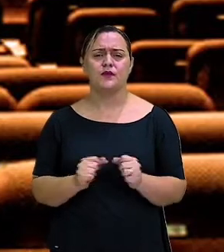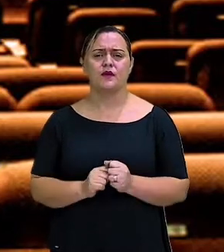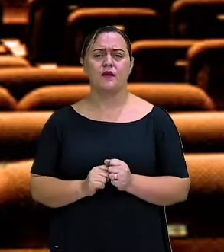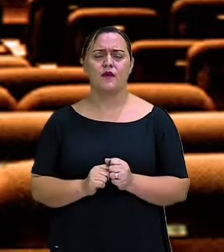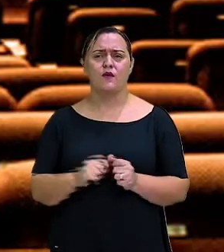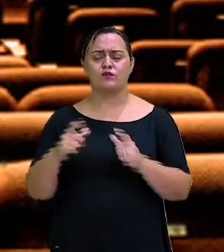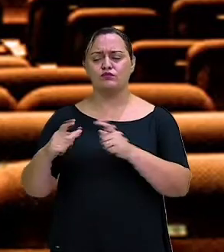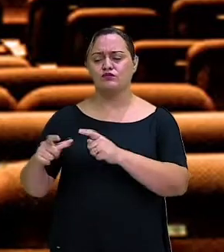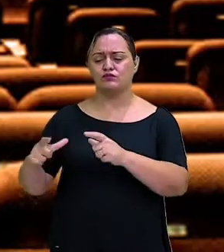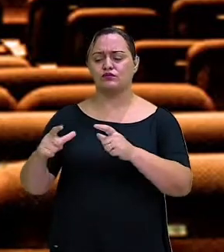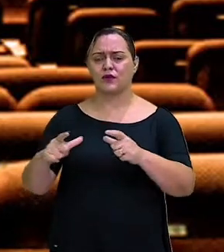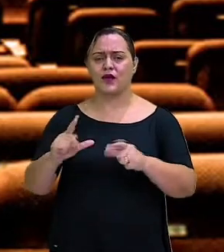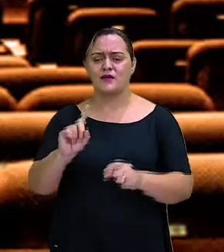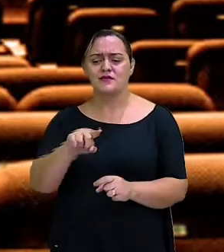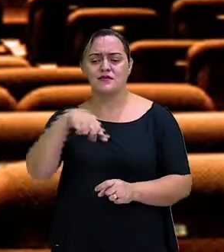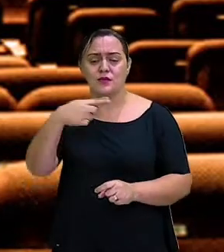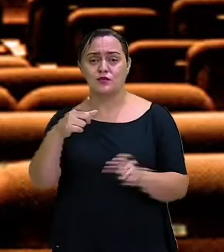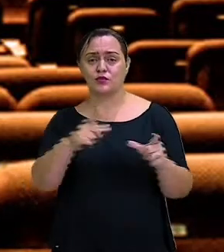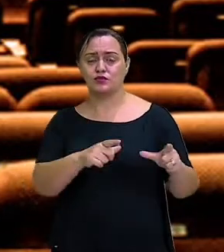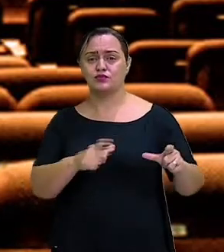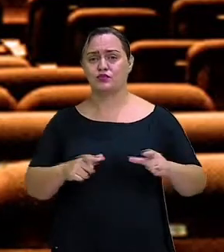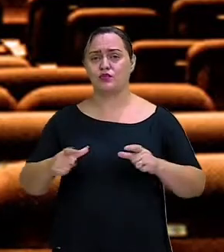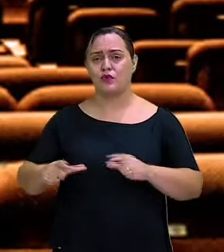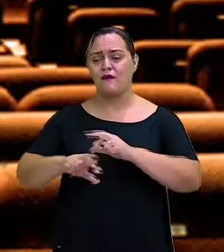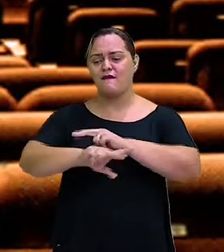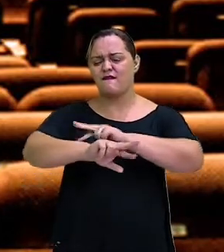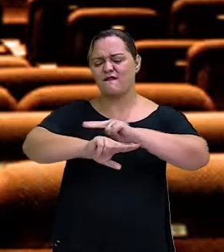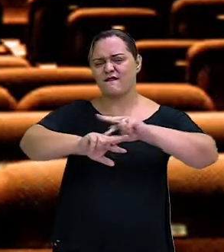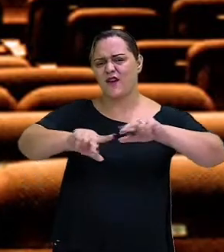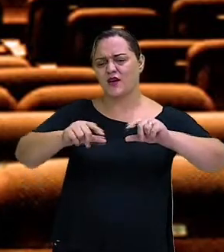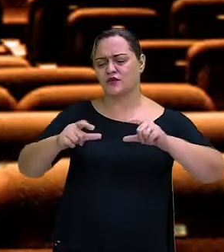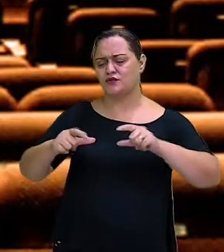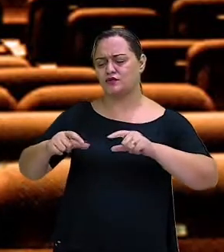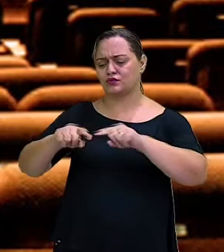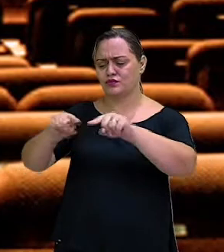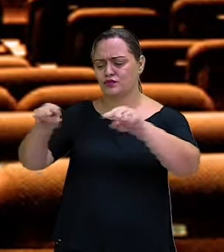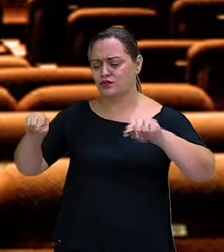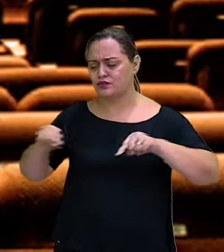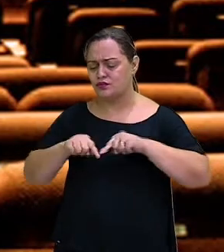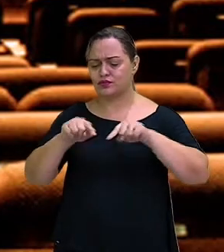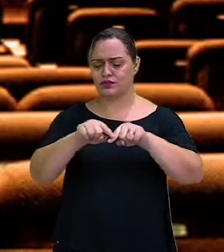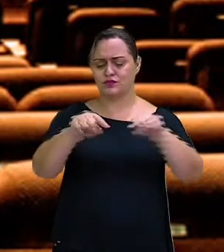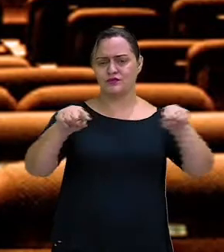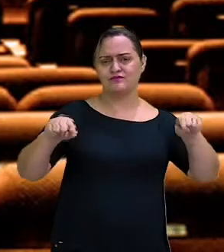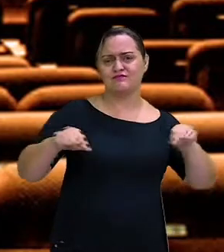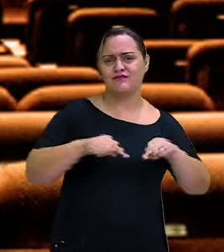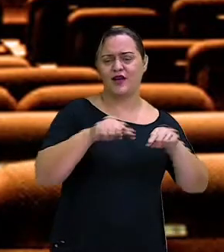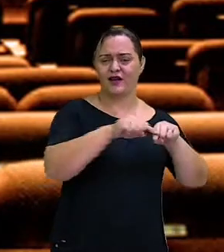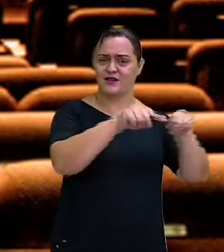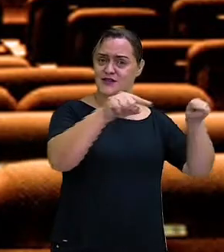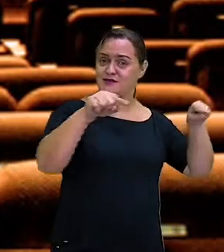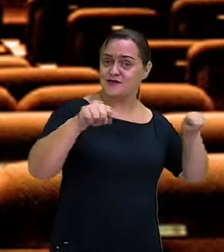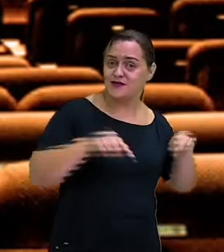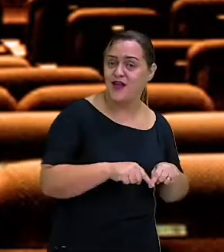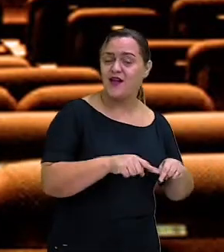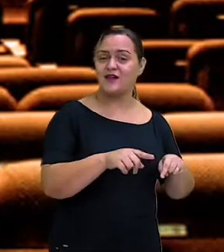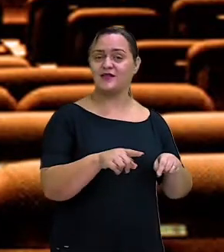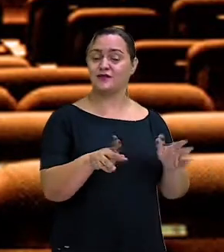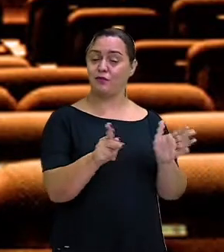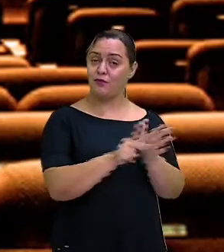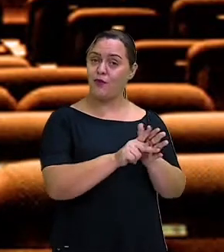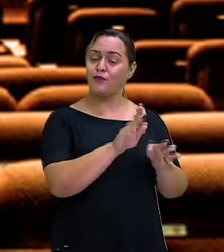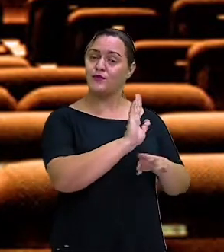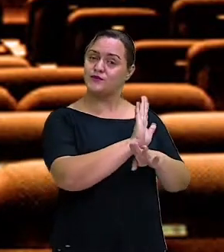salas e mais filmes, para que o cinema ficasse ainda mais abrangente, né? O que foi isso?